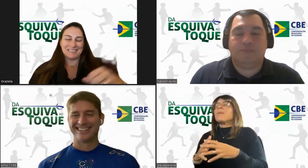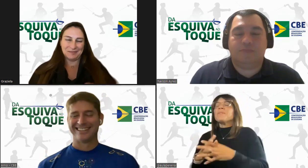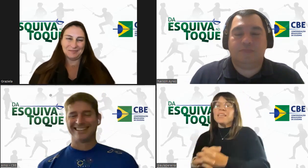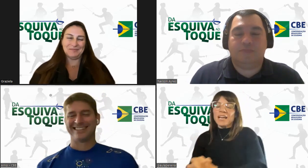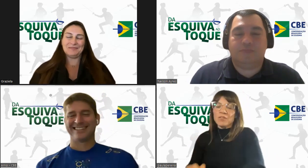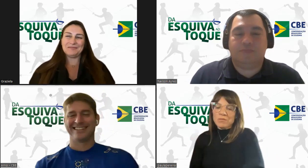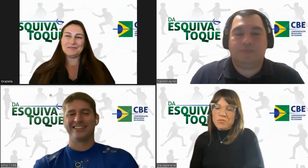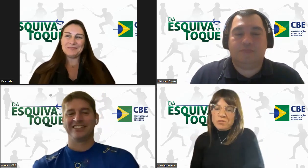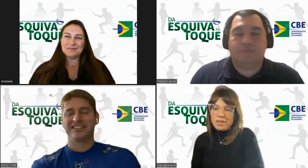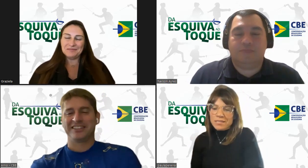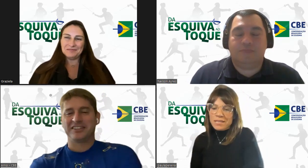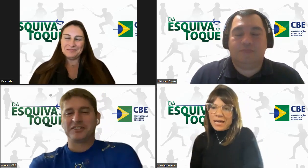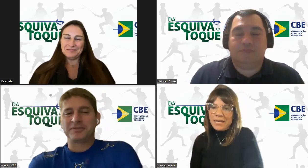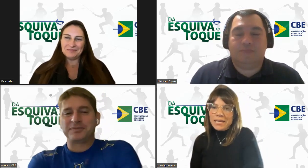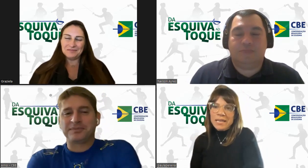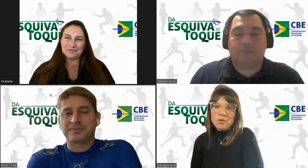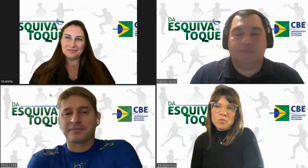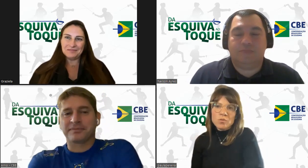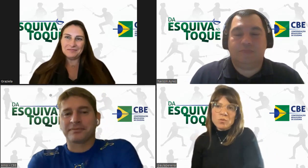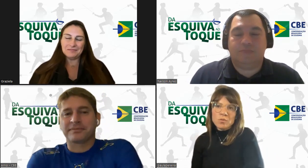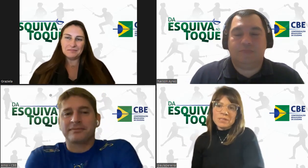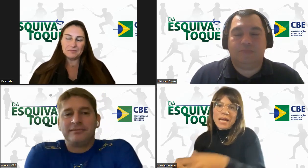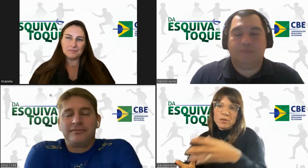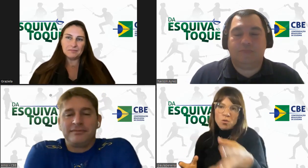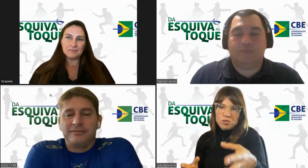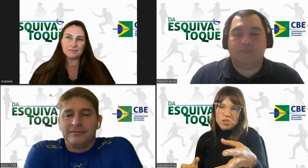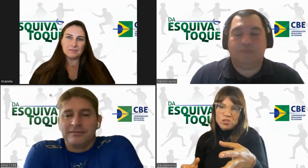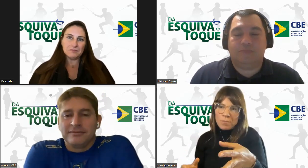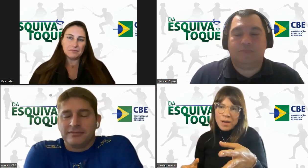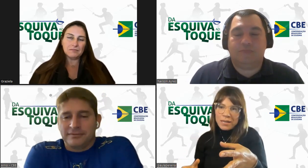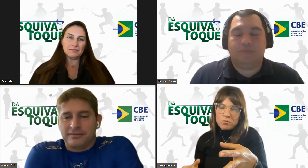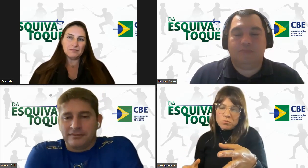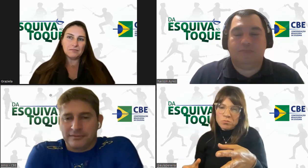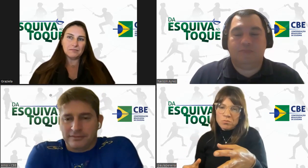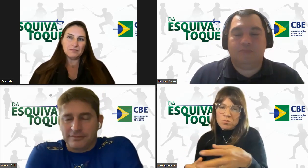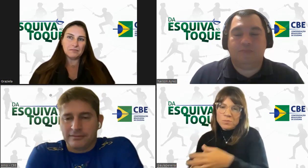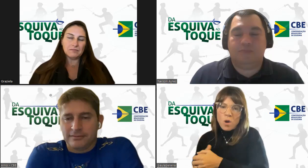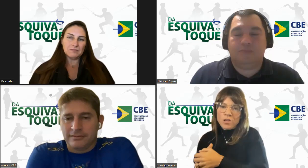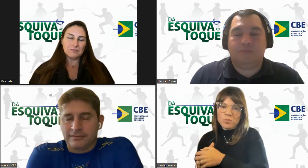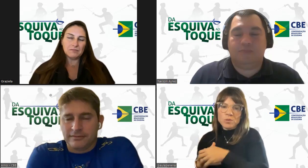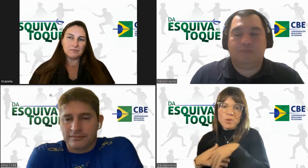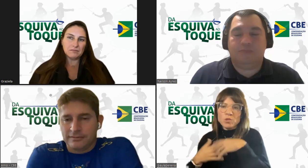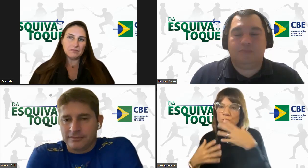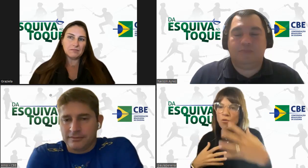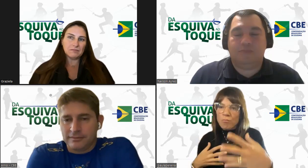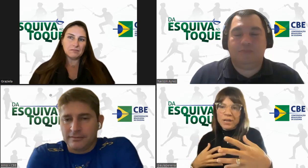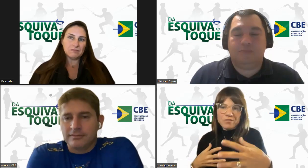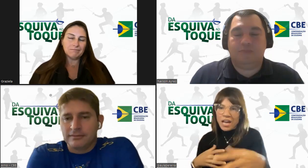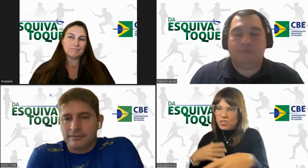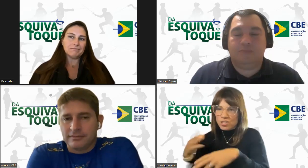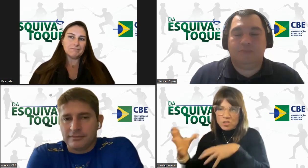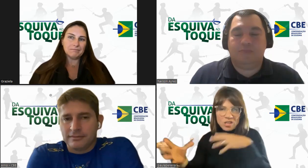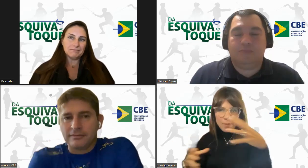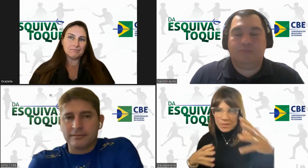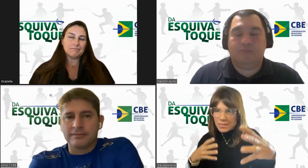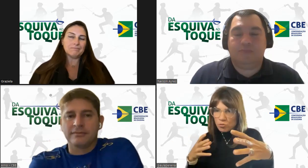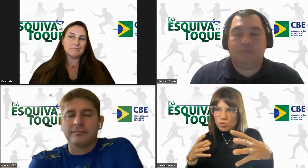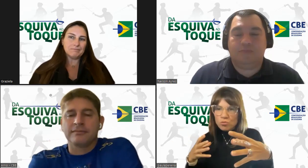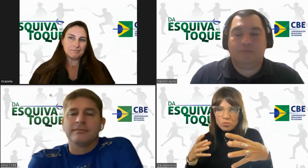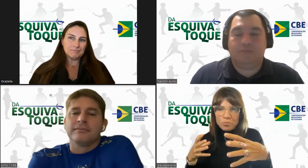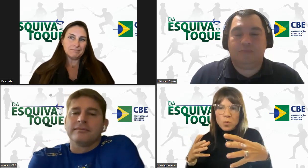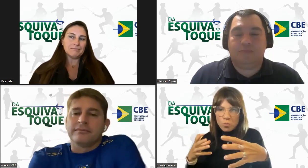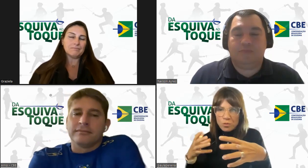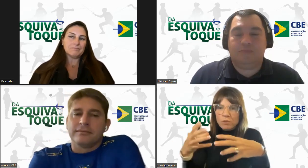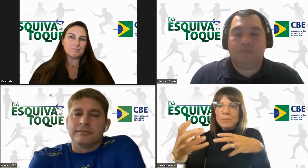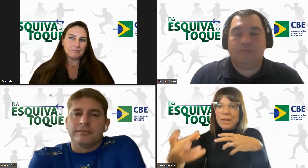sabe que eu tava ouvindo a Graziela e eu claro que quando a gente trabalha com o esporte Principalmente quando acompanha viagens a gente acaba